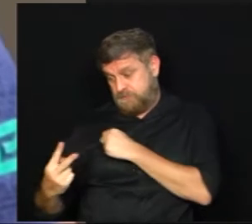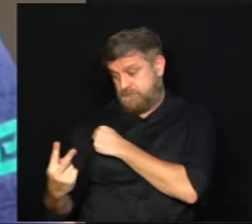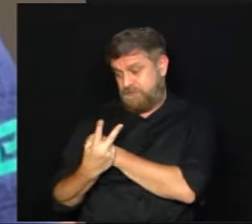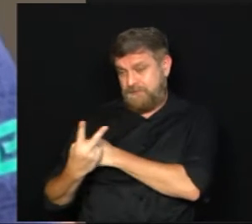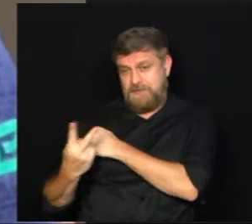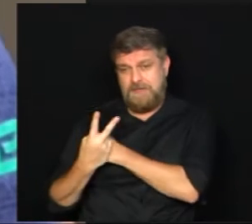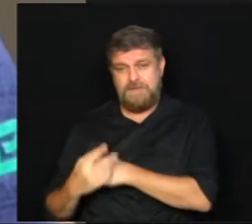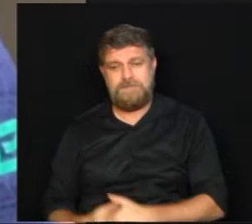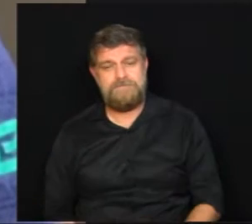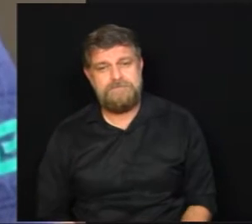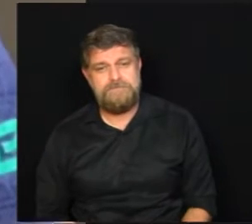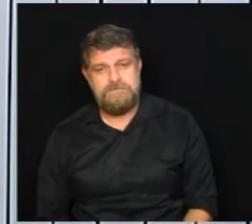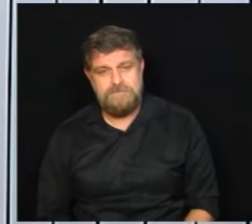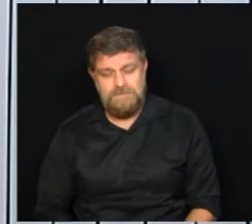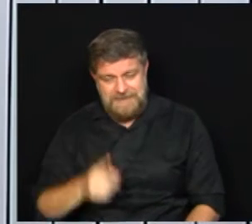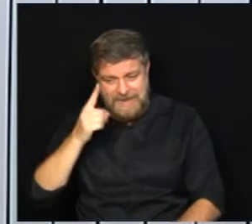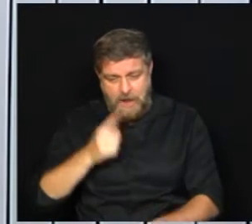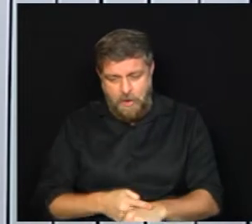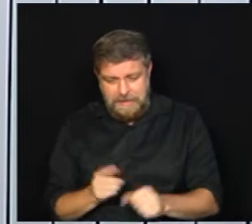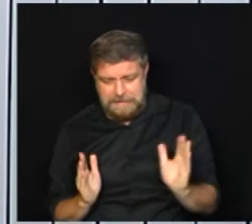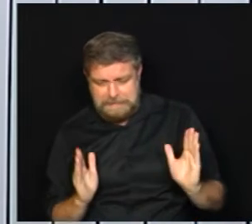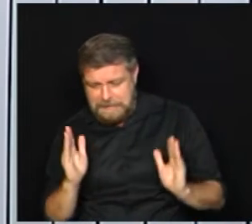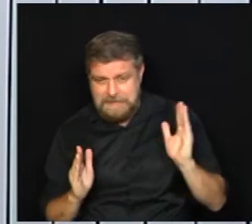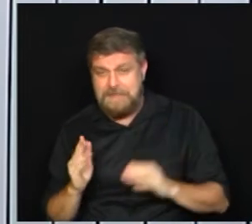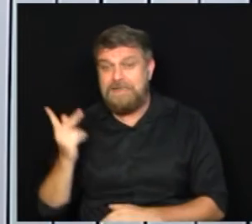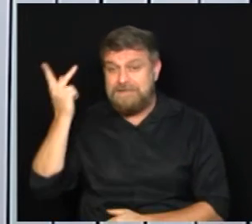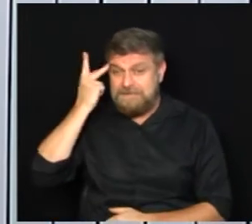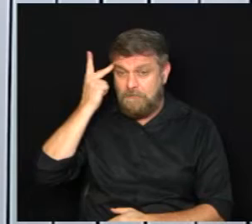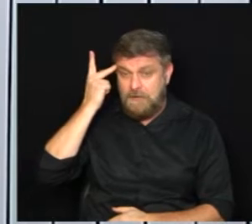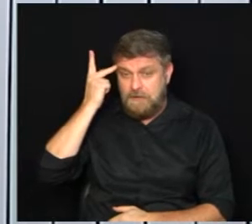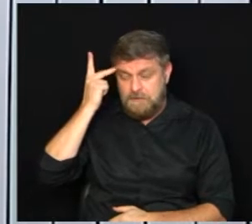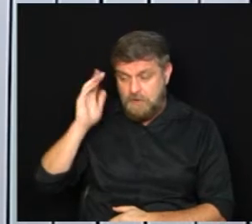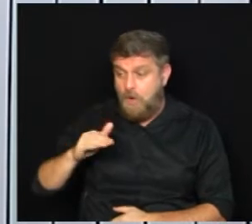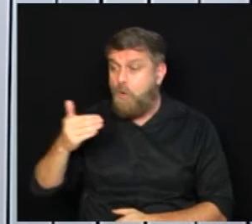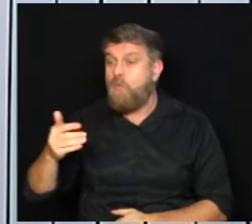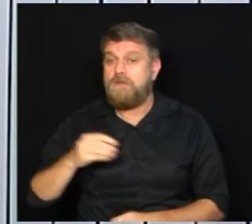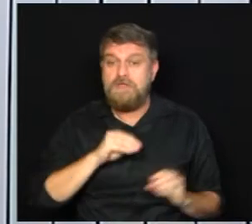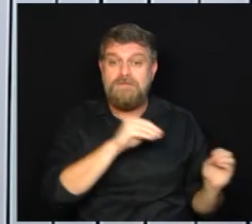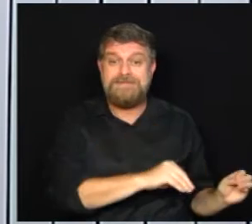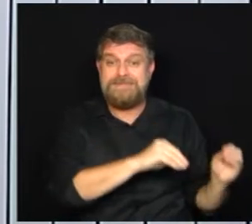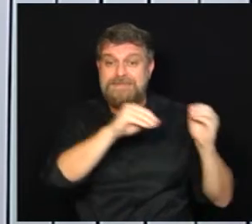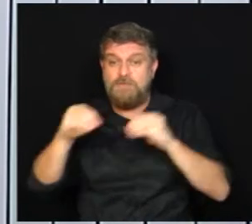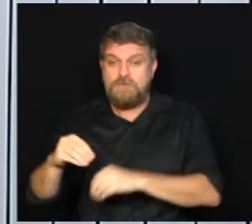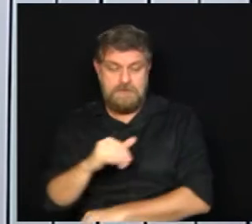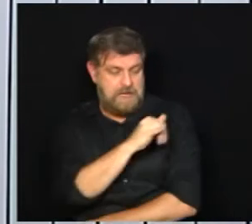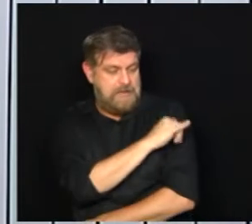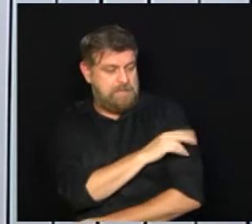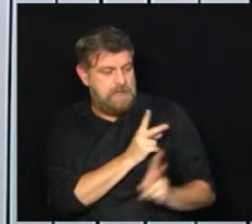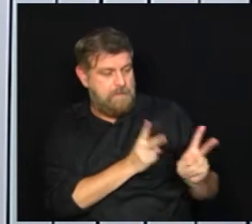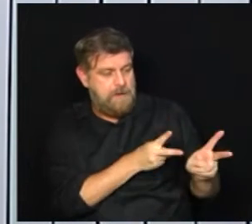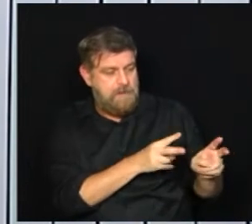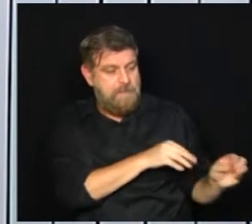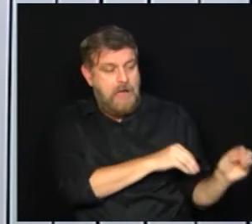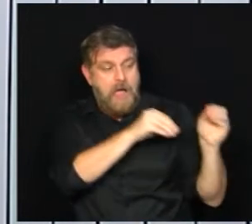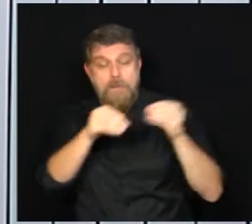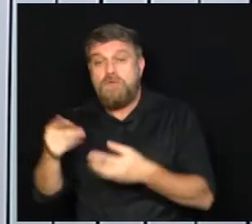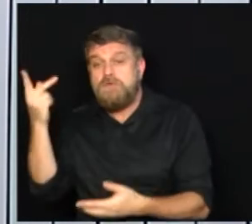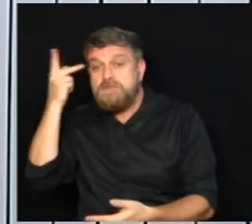Tá. Neste momento você está em São Paulo. Quando que você fez essa mudança Rio de Janeiro de São Paulo e por